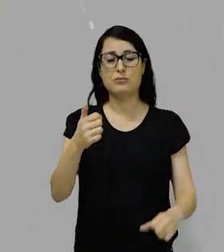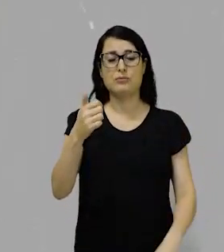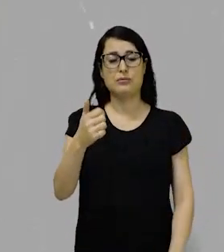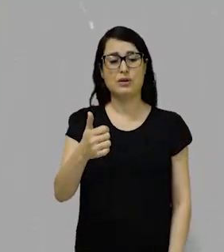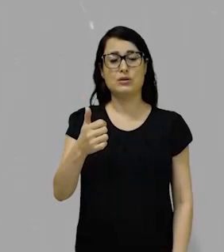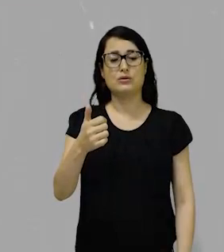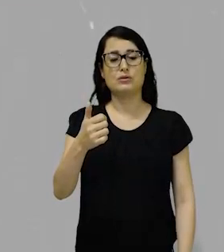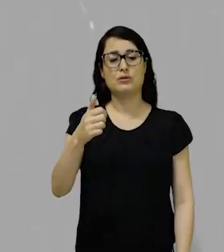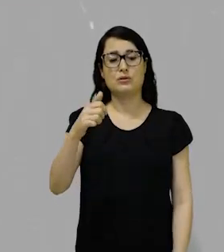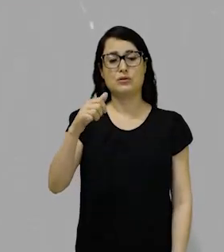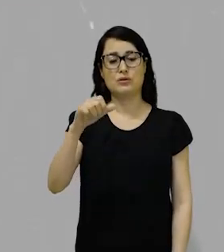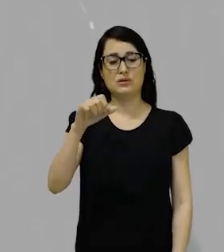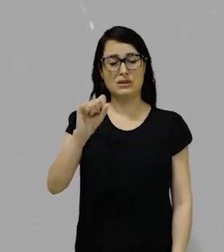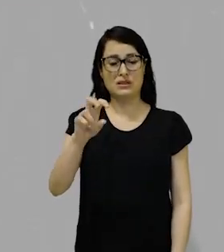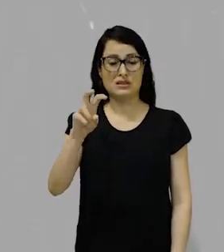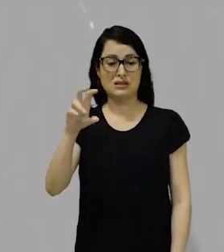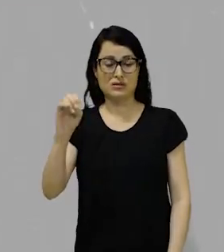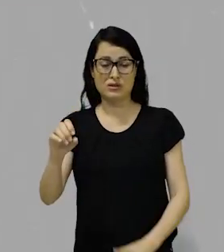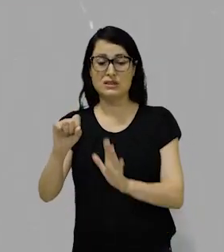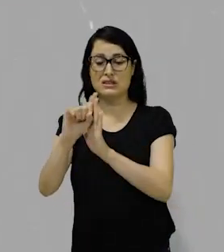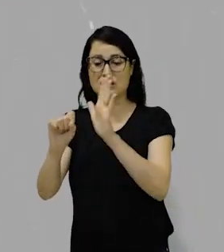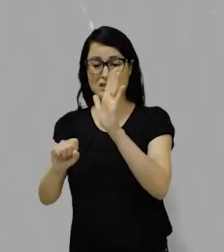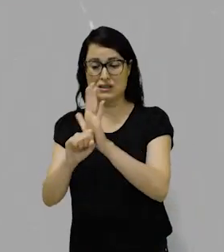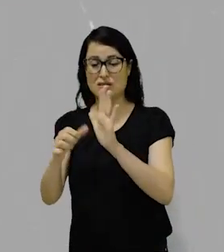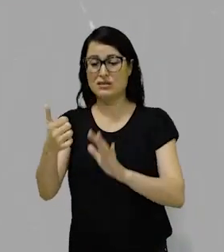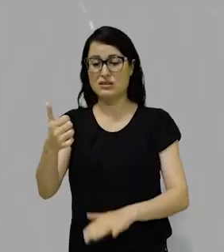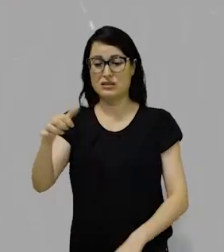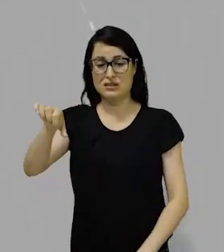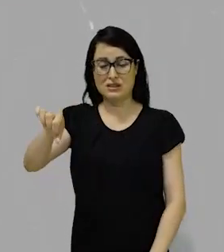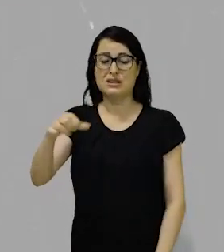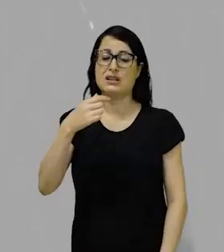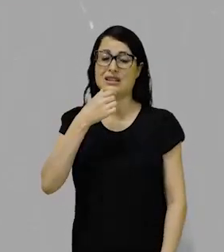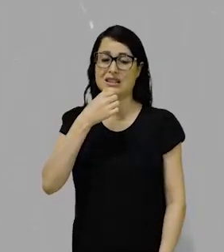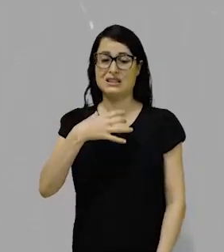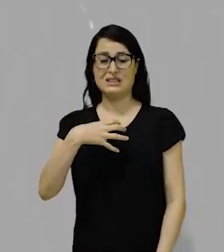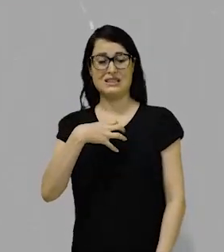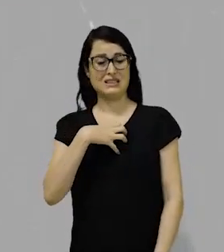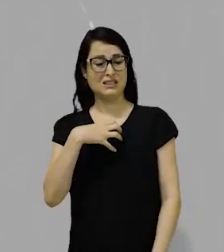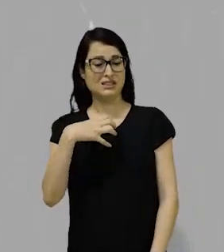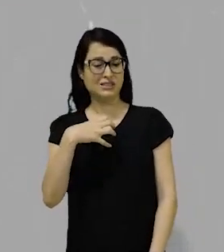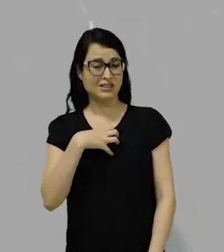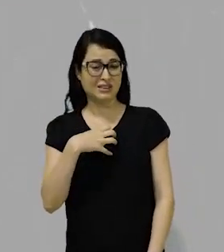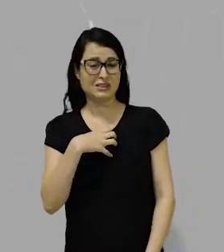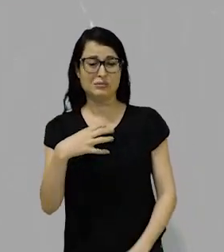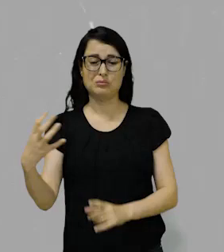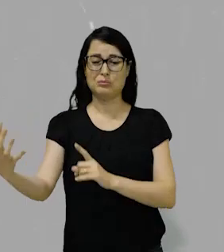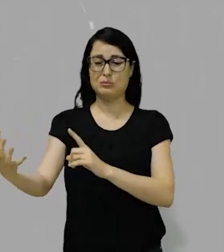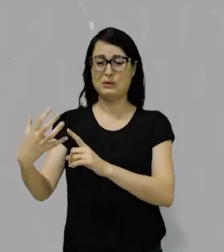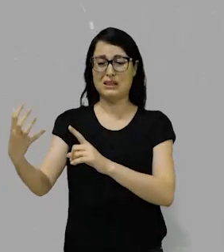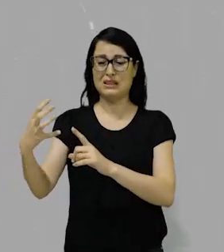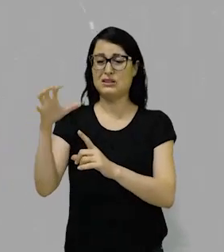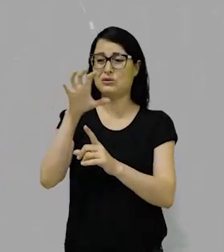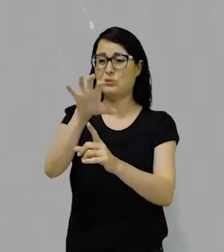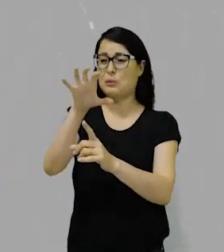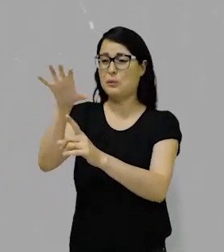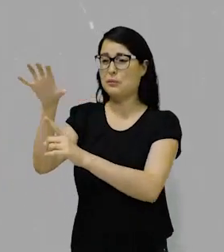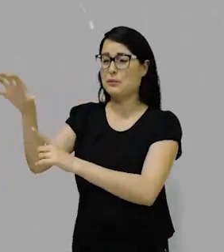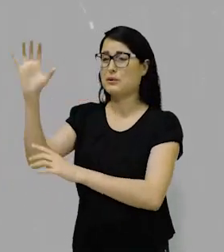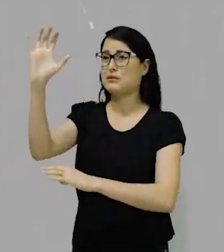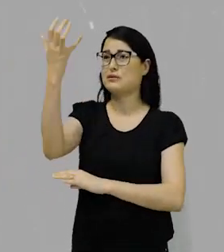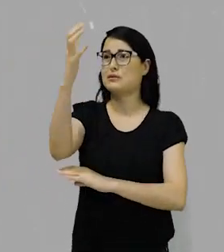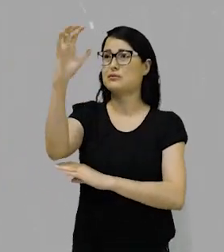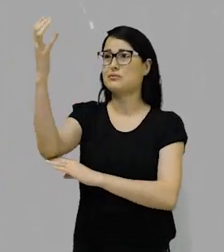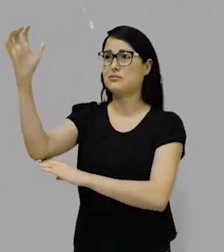no século XIX, a Inglaterra já começa a sentir os impactos ambientais relativos à degradação do meio ambiente,